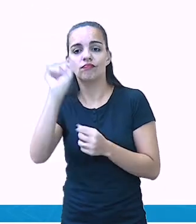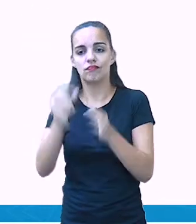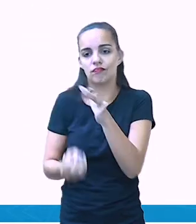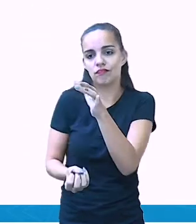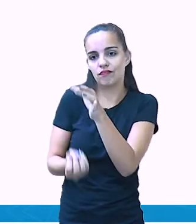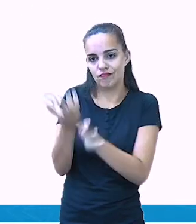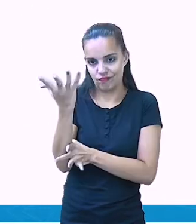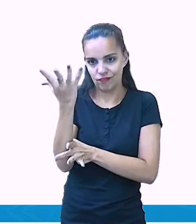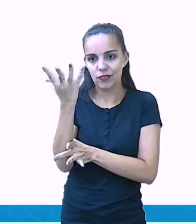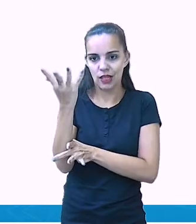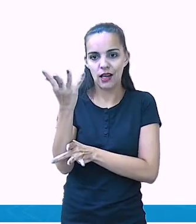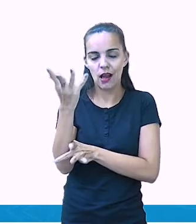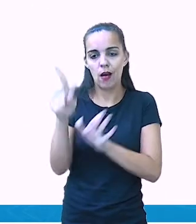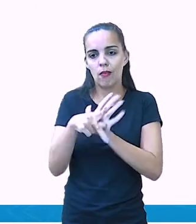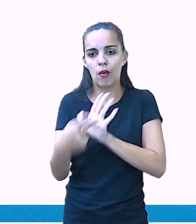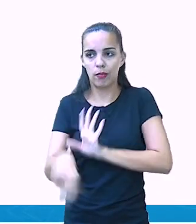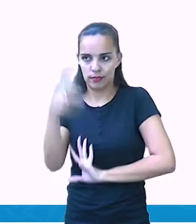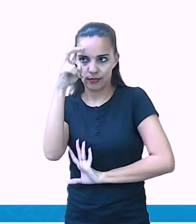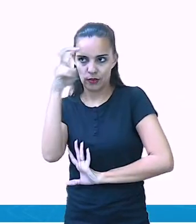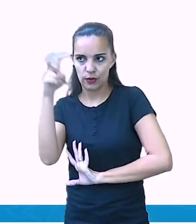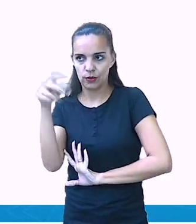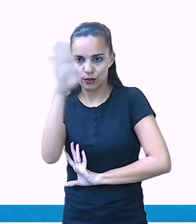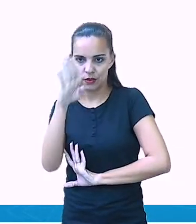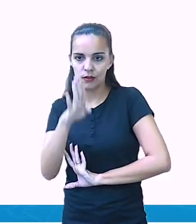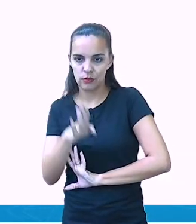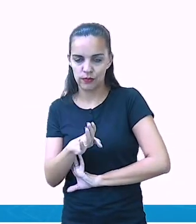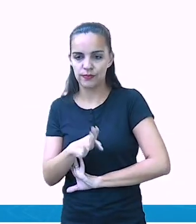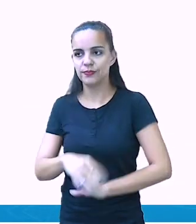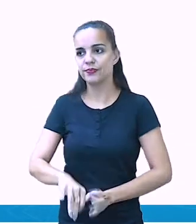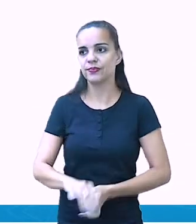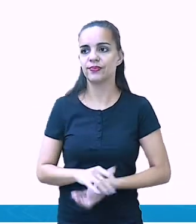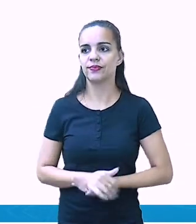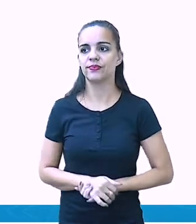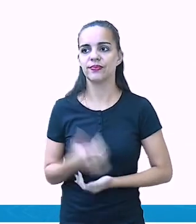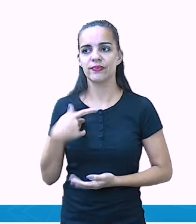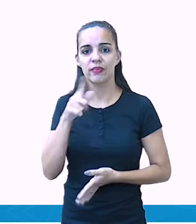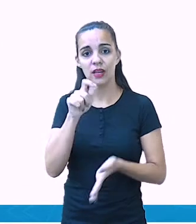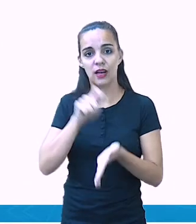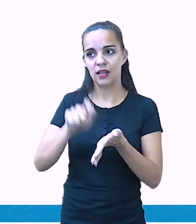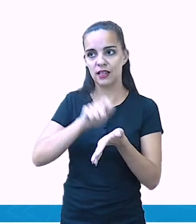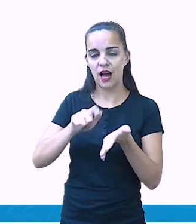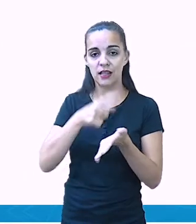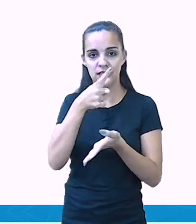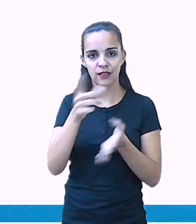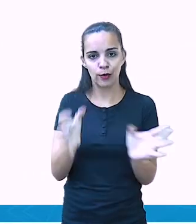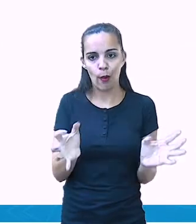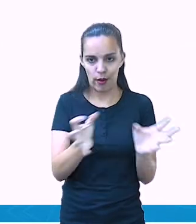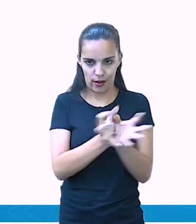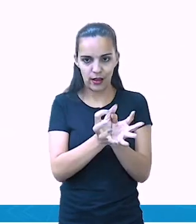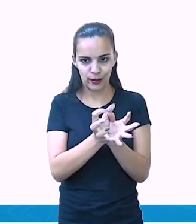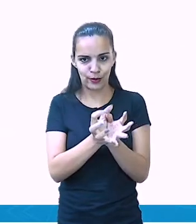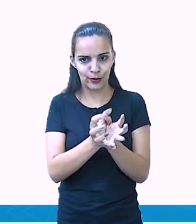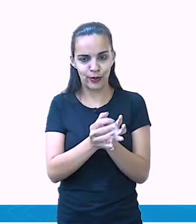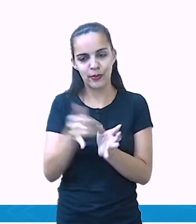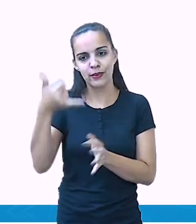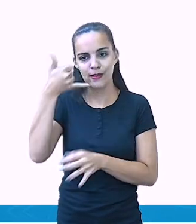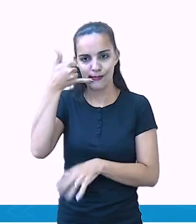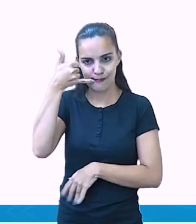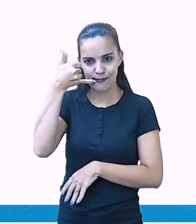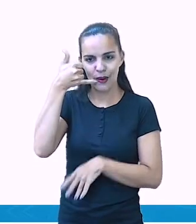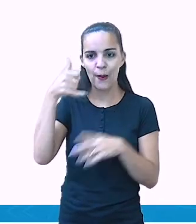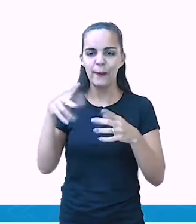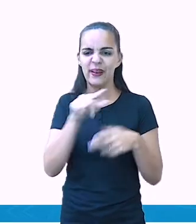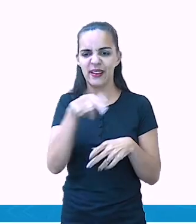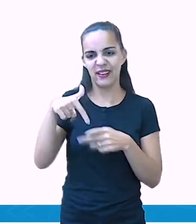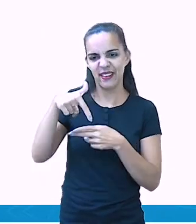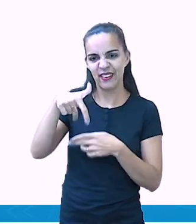forma de escrever o gibi com a nossa cultura. Então a gente escreveu aí o Pererê, que foi feito pelo Ziraldo. Ele